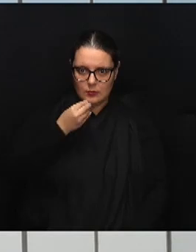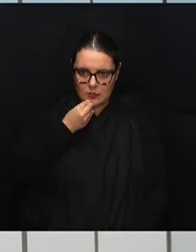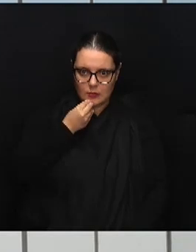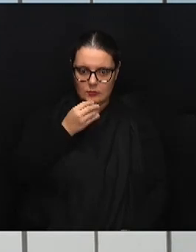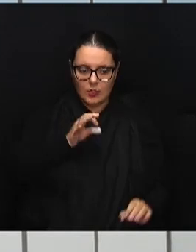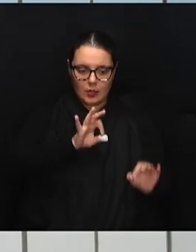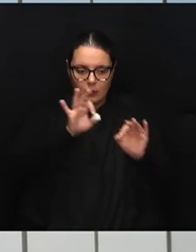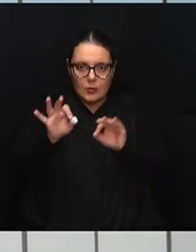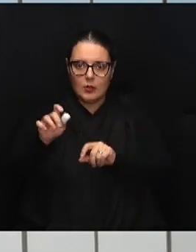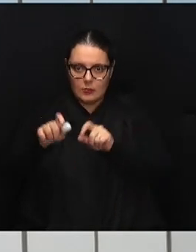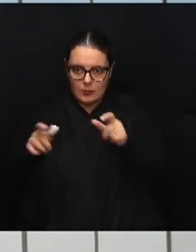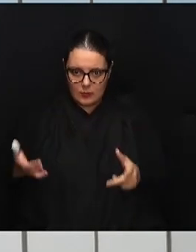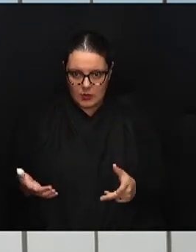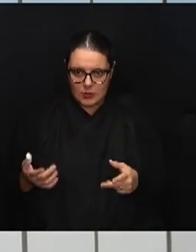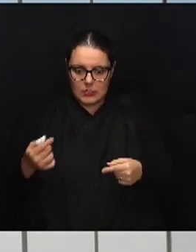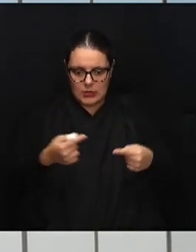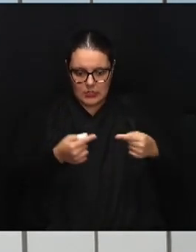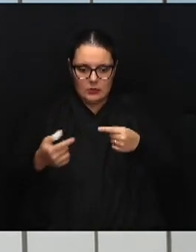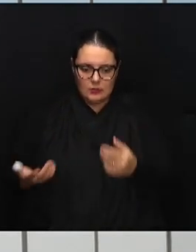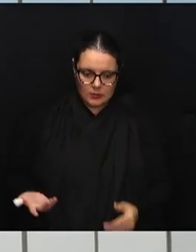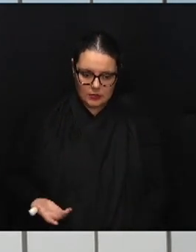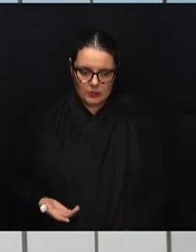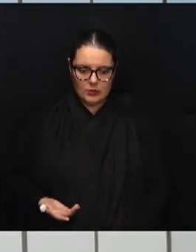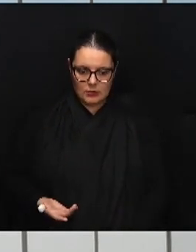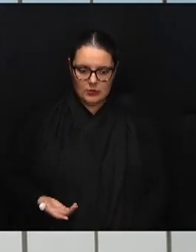acompanhar pessoas nesse dilema, né,